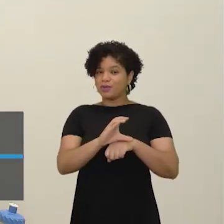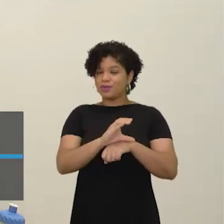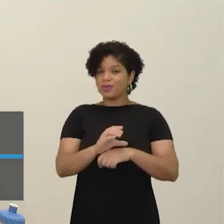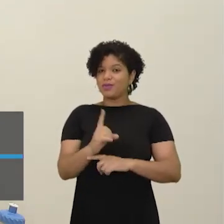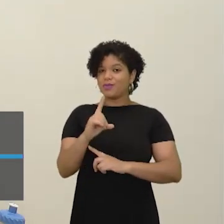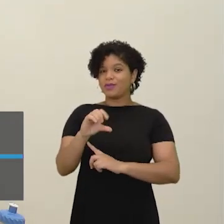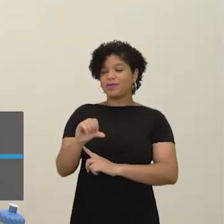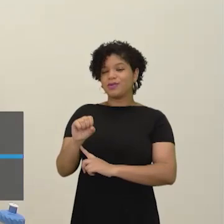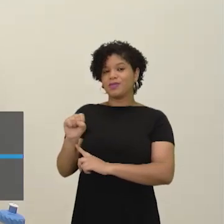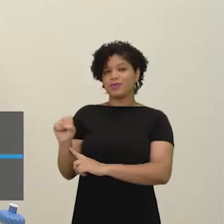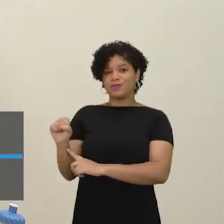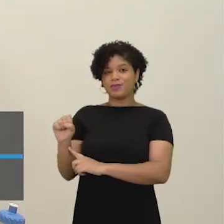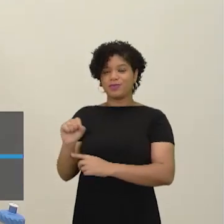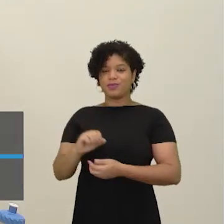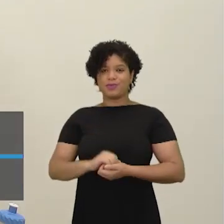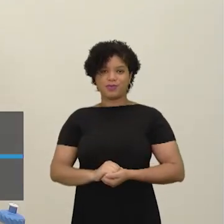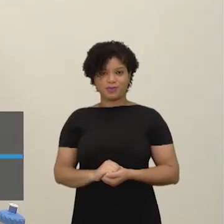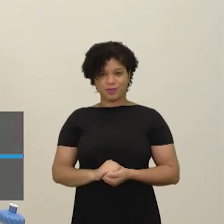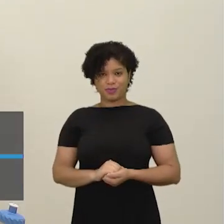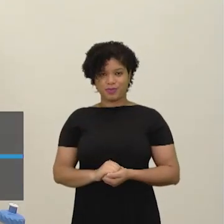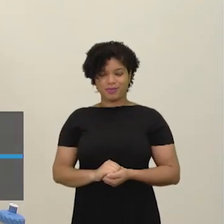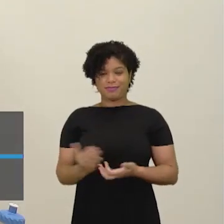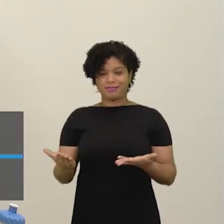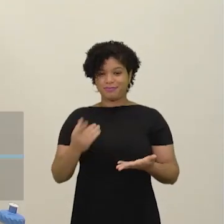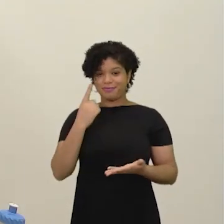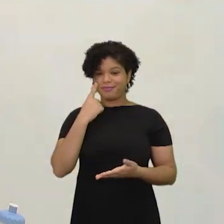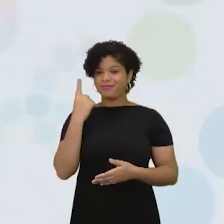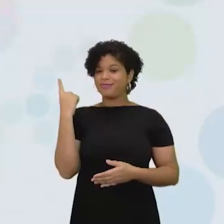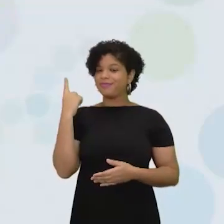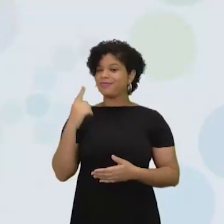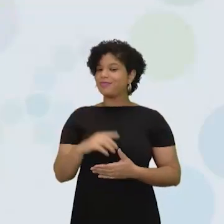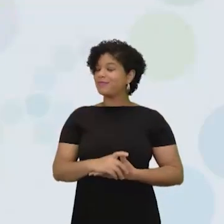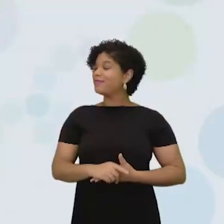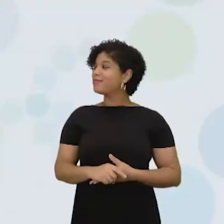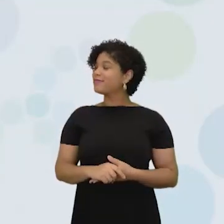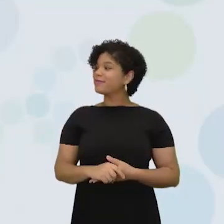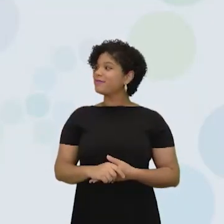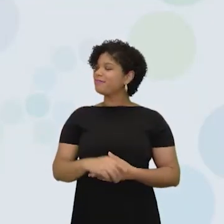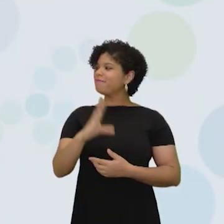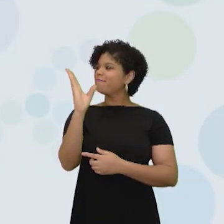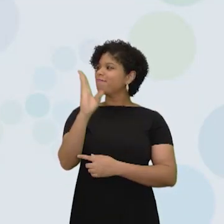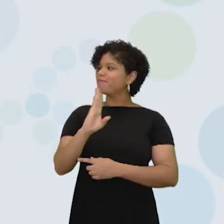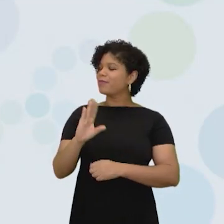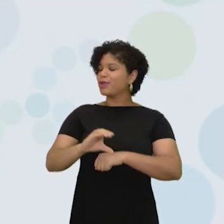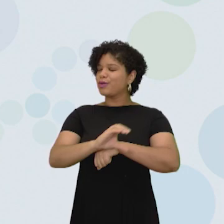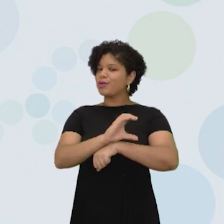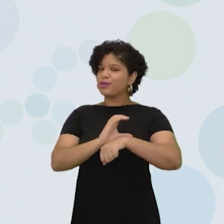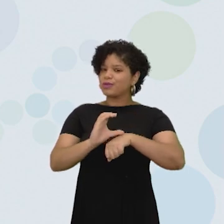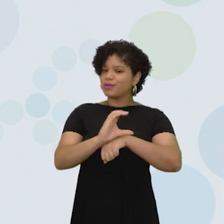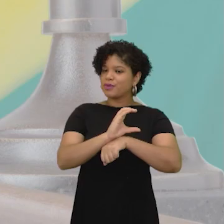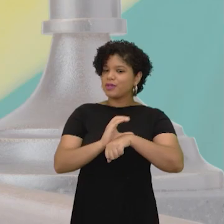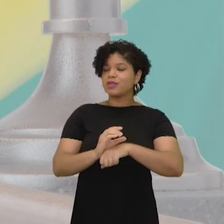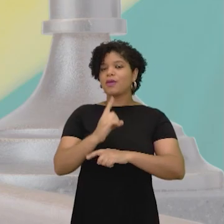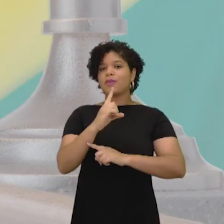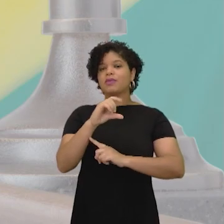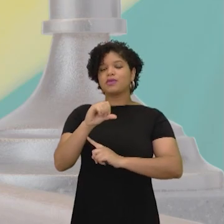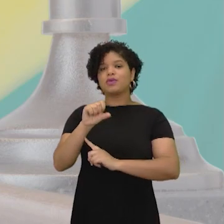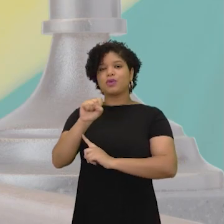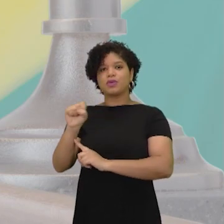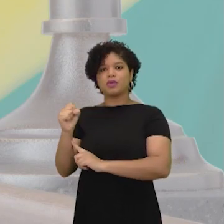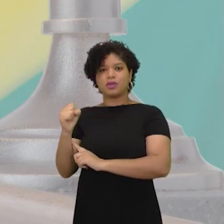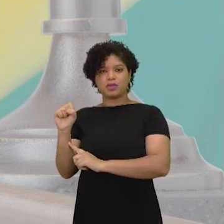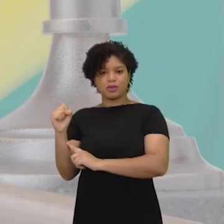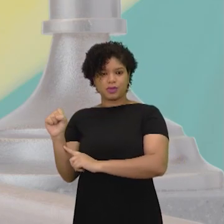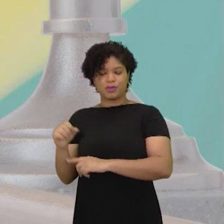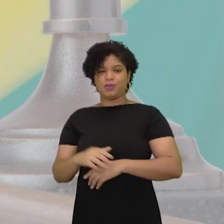olhadinha aí na tela, pessoal. Vamos falar sobre, na tela para vocês, Brasil, Constituição de 88. E aí